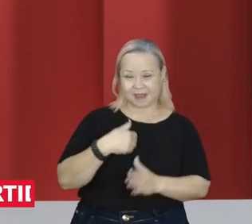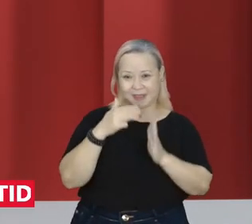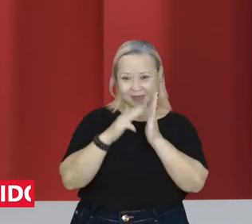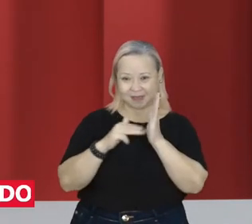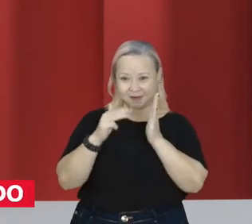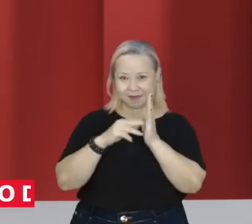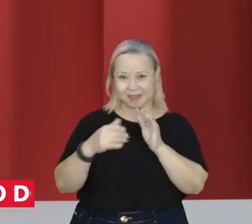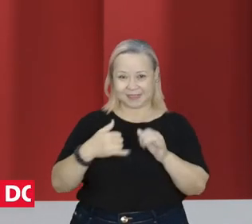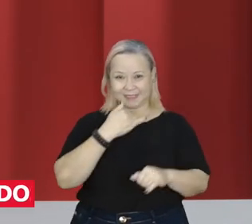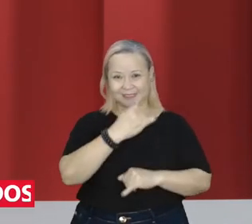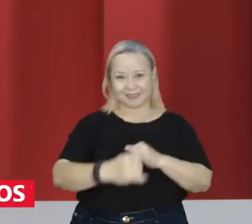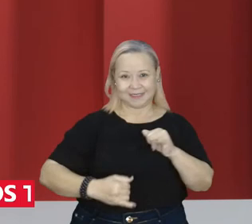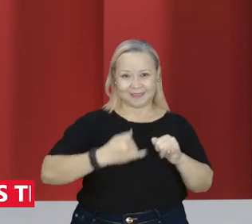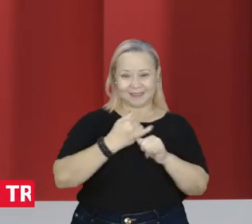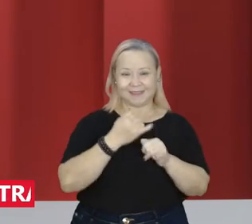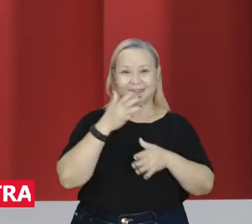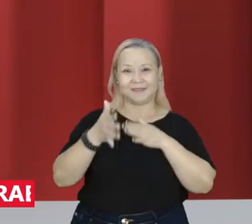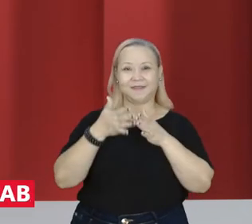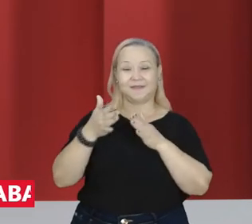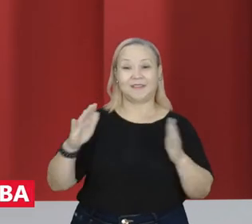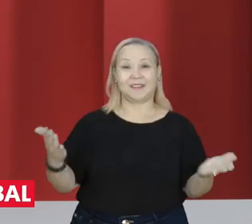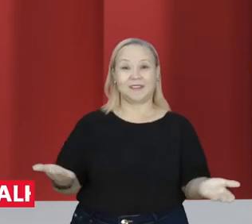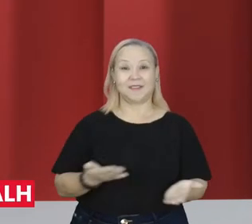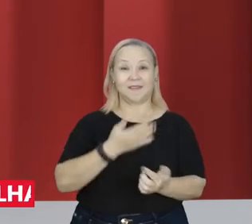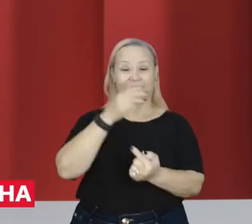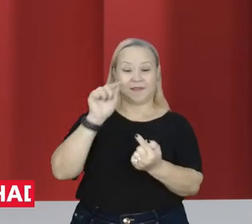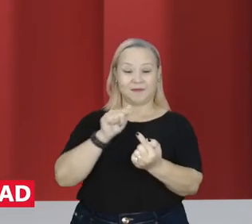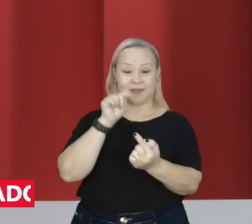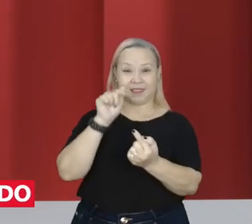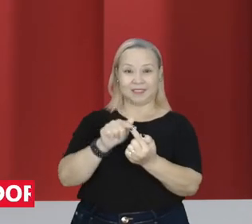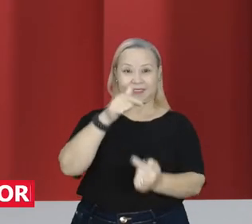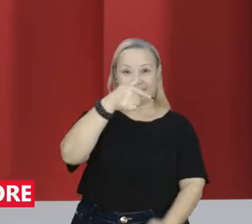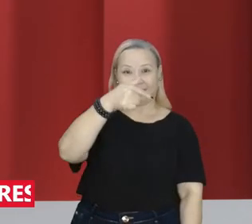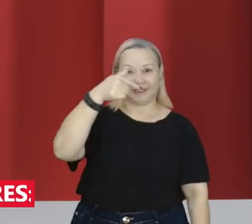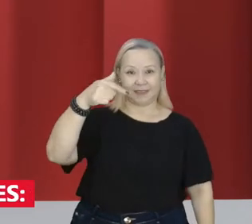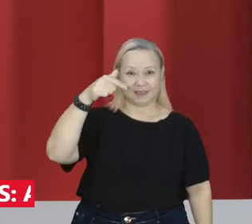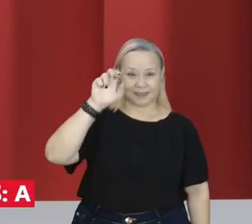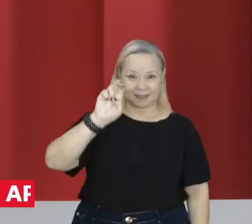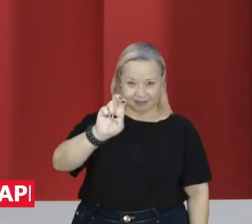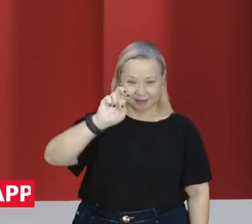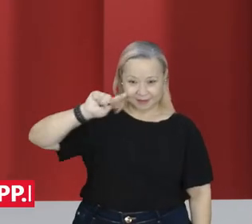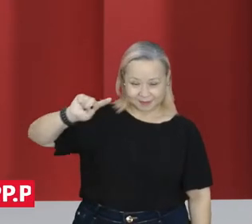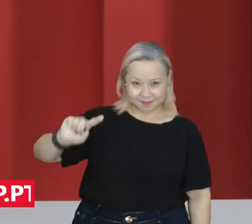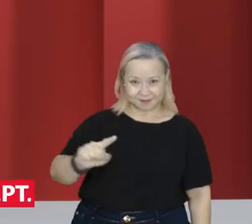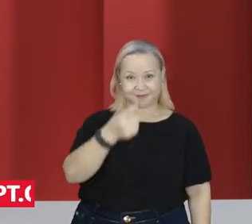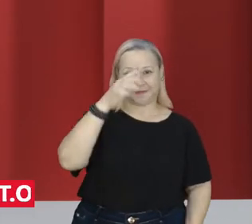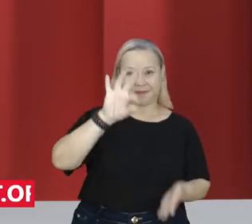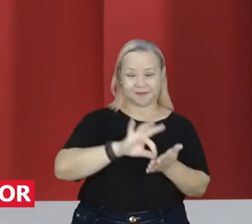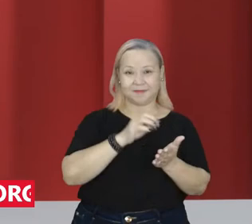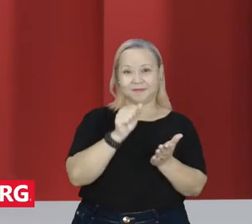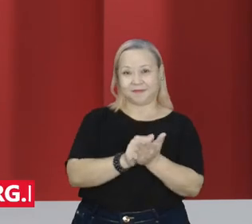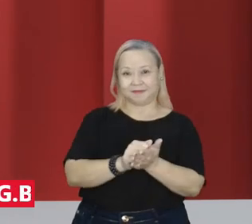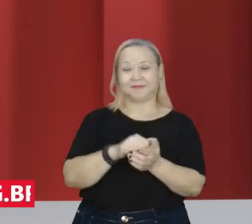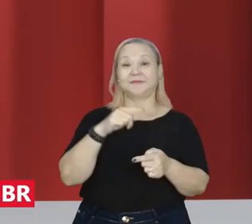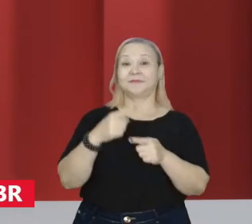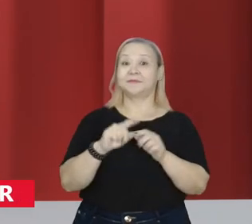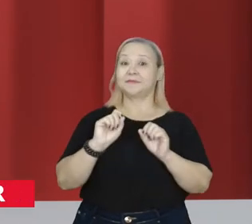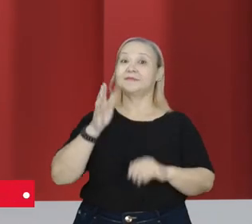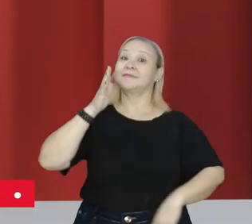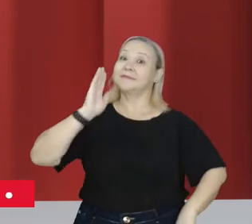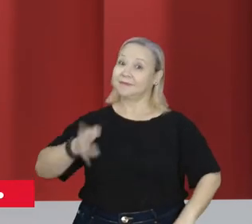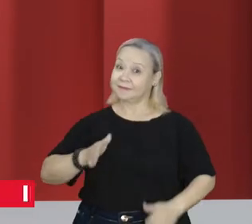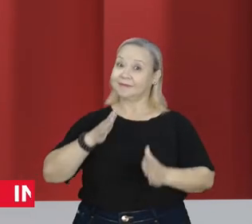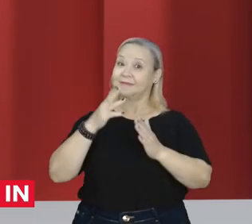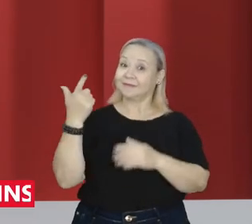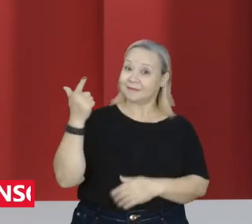métricas da internet. Ele disse que agora o objetivo é 775 mil inscritos, porque nós batemos a meta que ele estabeleceu ontem de